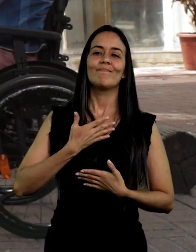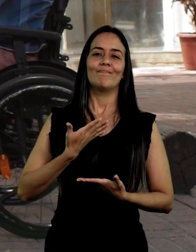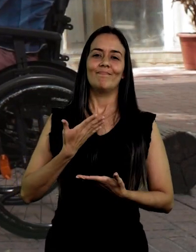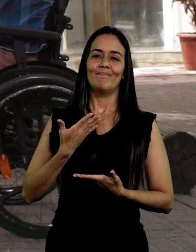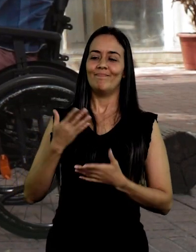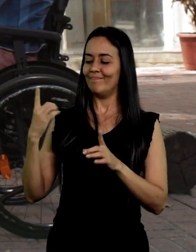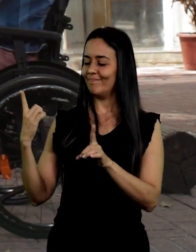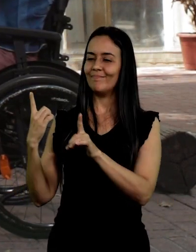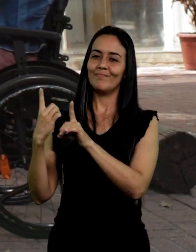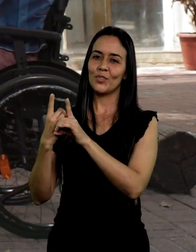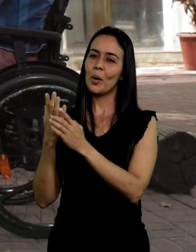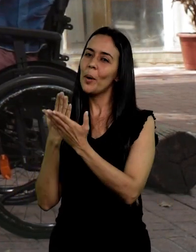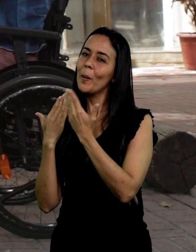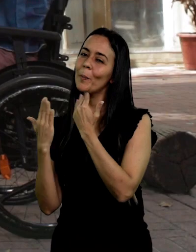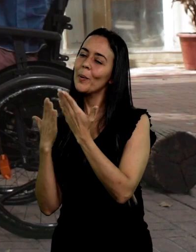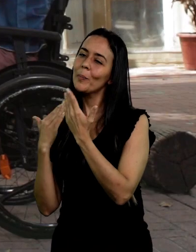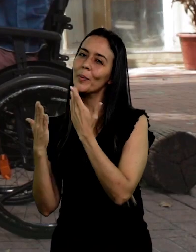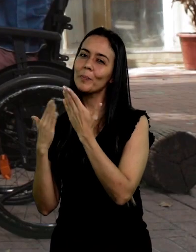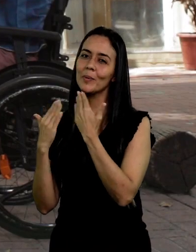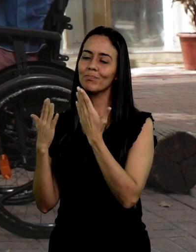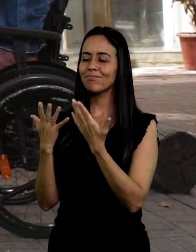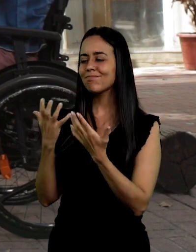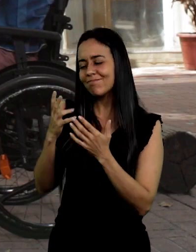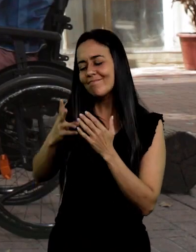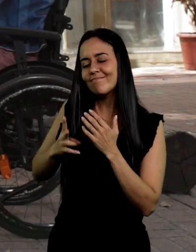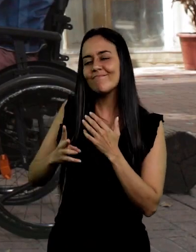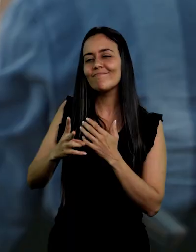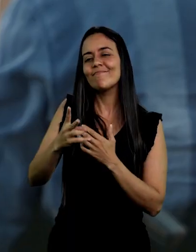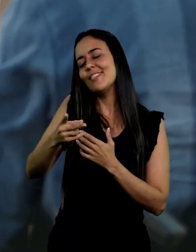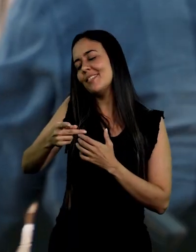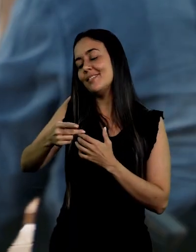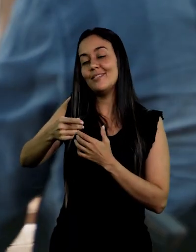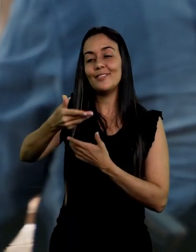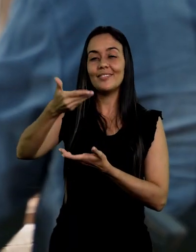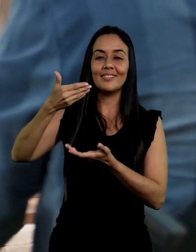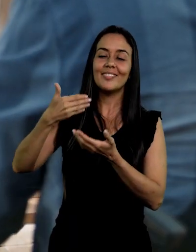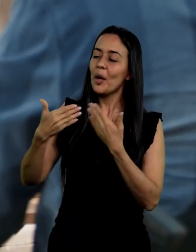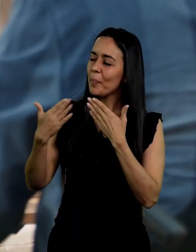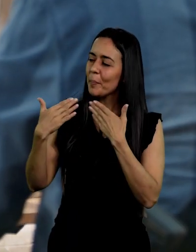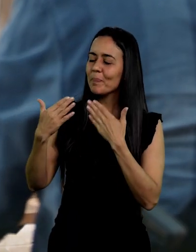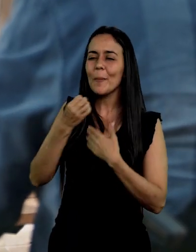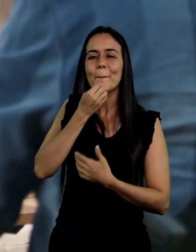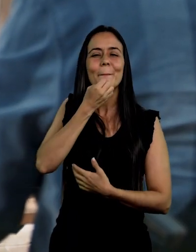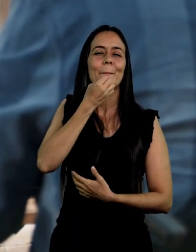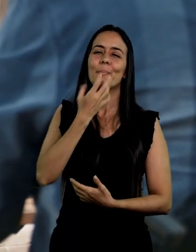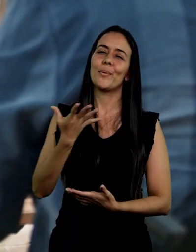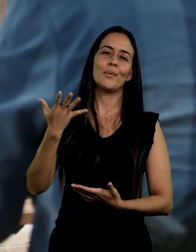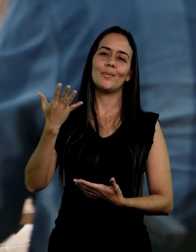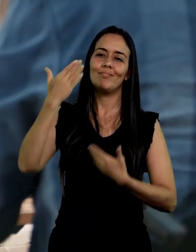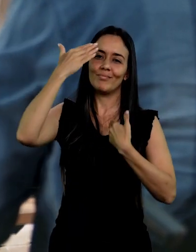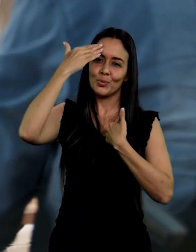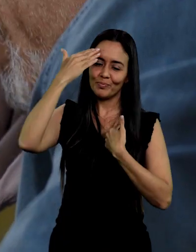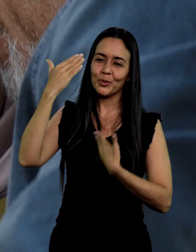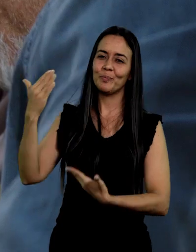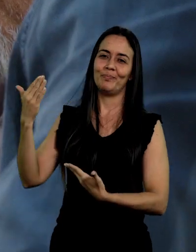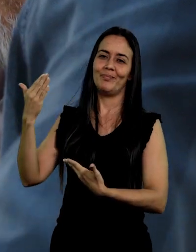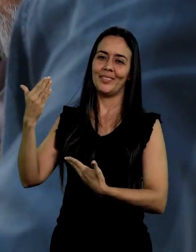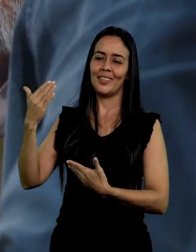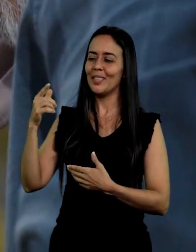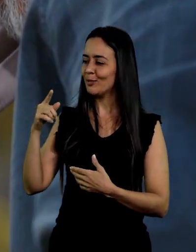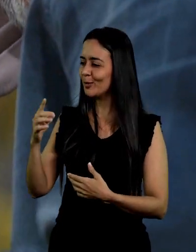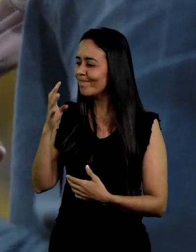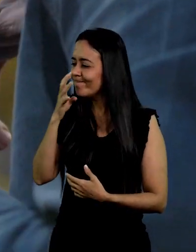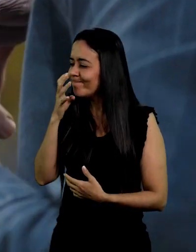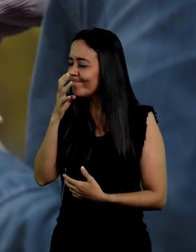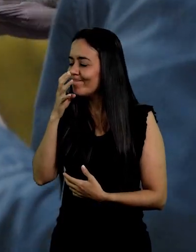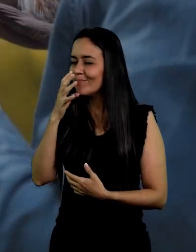reencontrar. Eu adoraria continuar a conversa, né? Bom demais. Obrigado. E você é uma inspiração mesmo, cara. Obrigado eu,